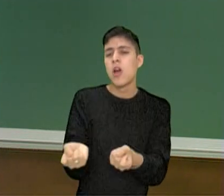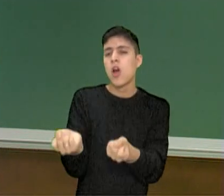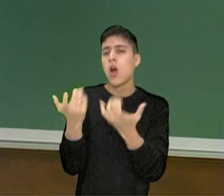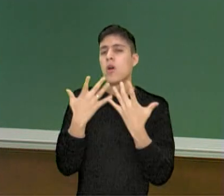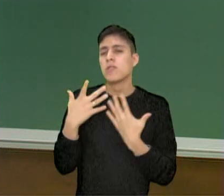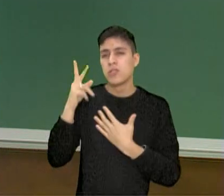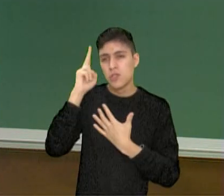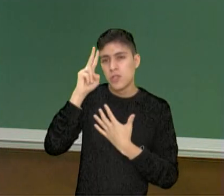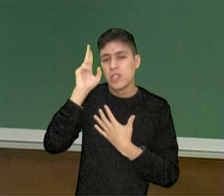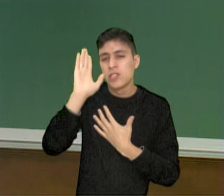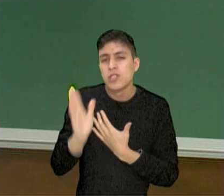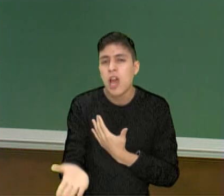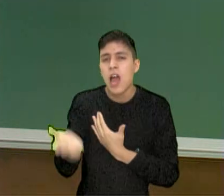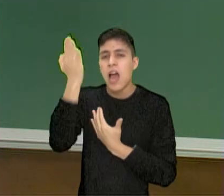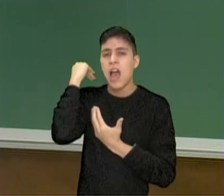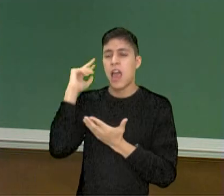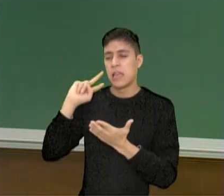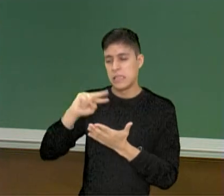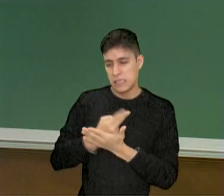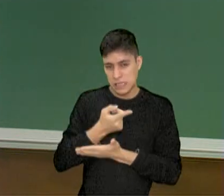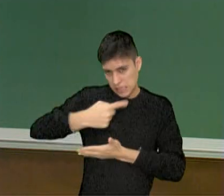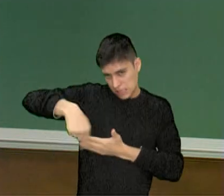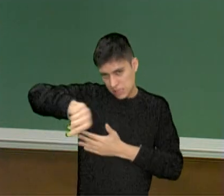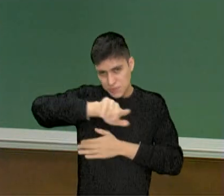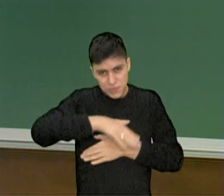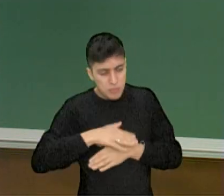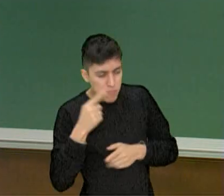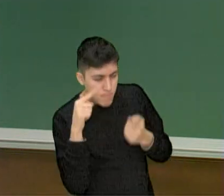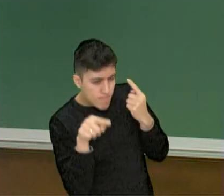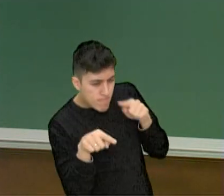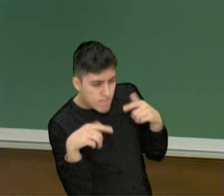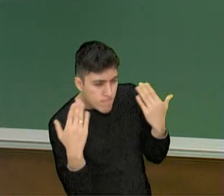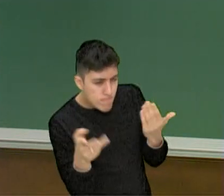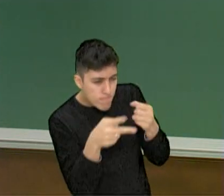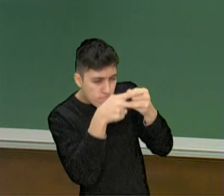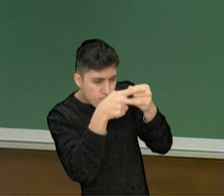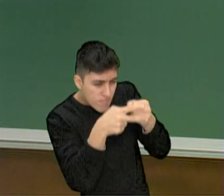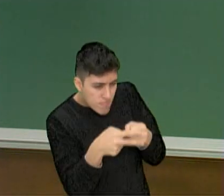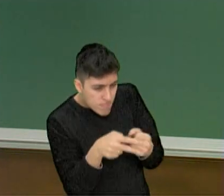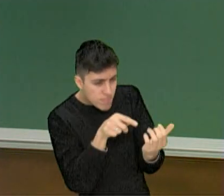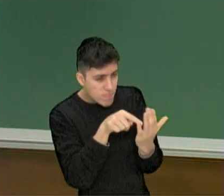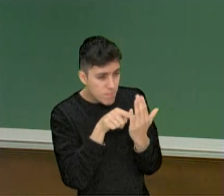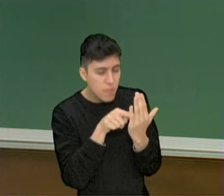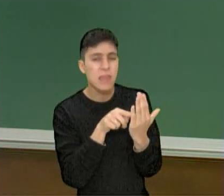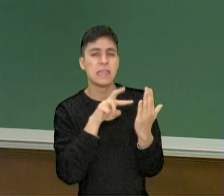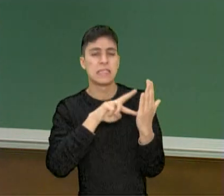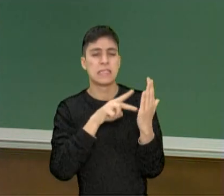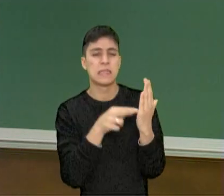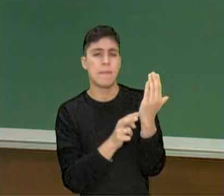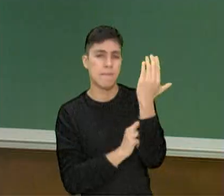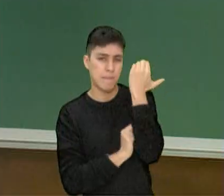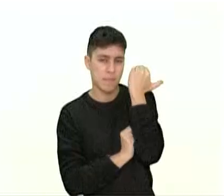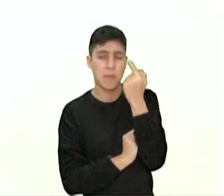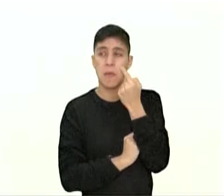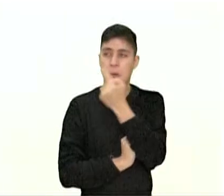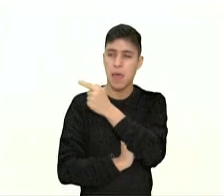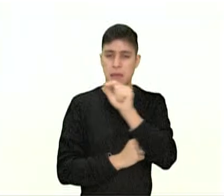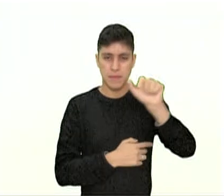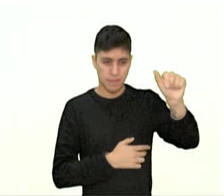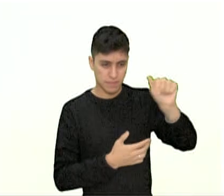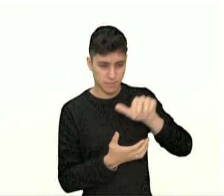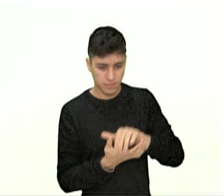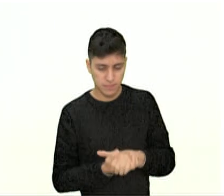já aconteceram. Então, você vai ter que descobrir quais são esses verbos que indicam o passado. Olha ali então, a letra A.